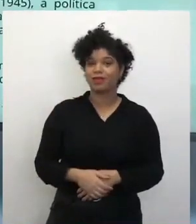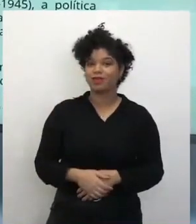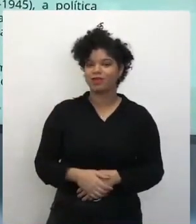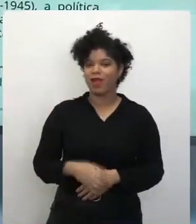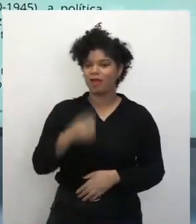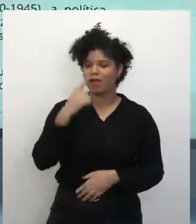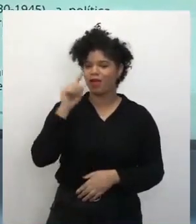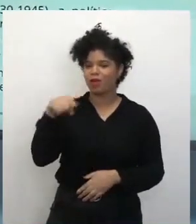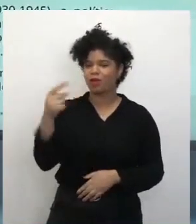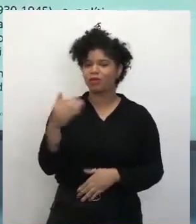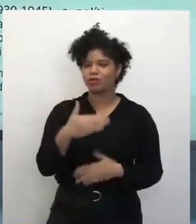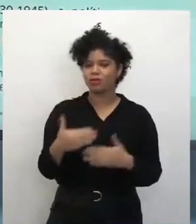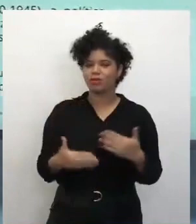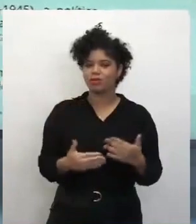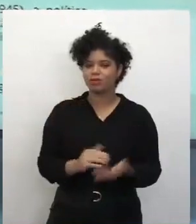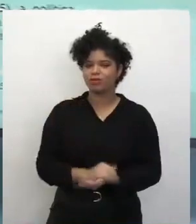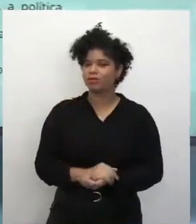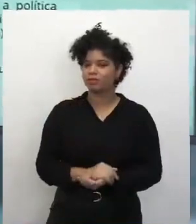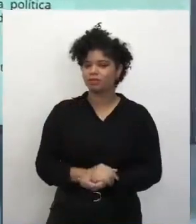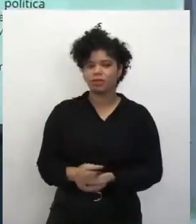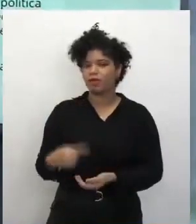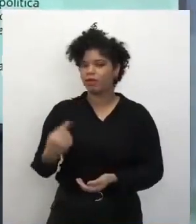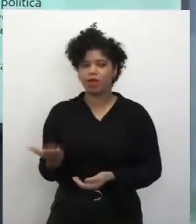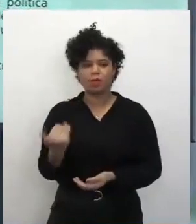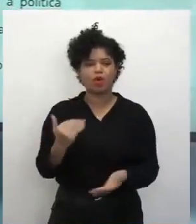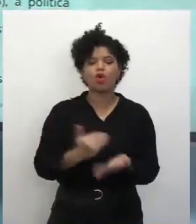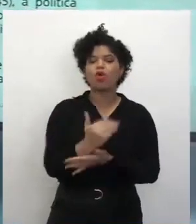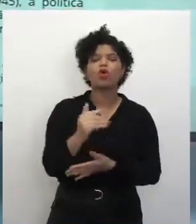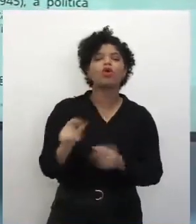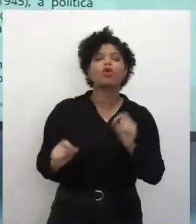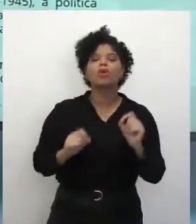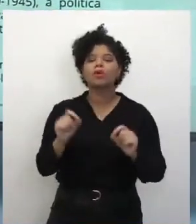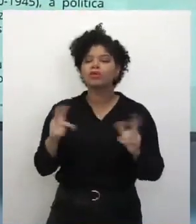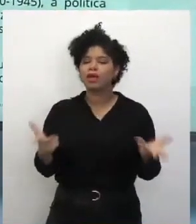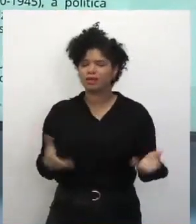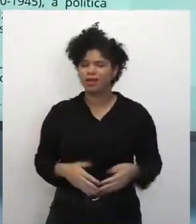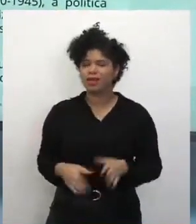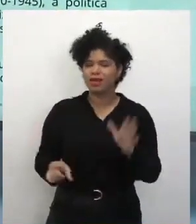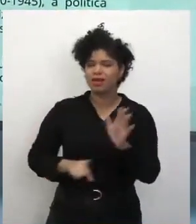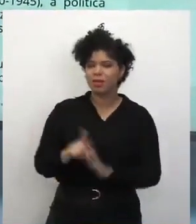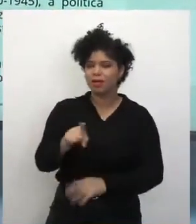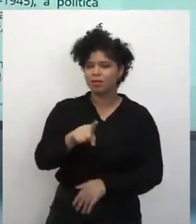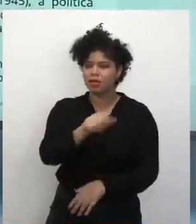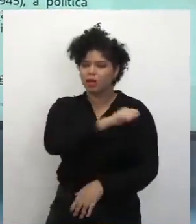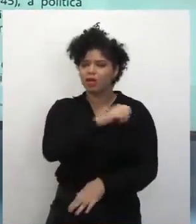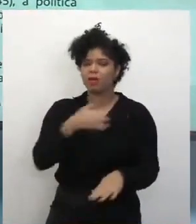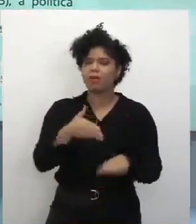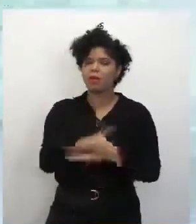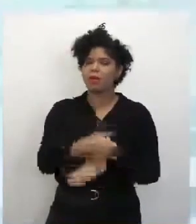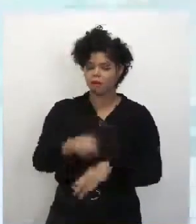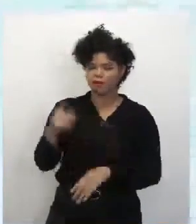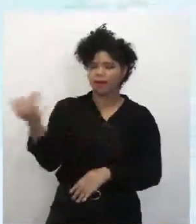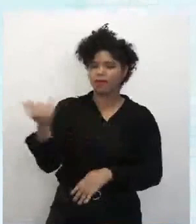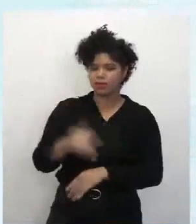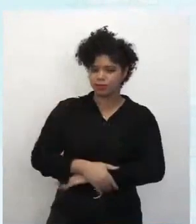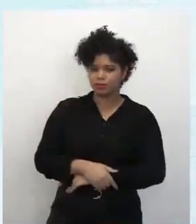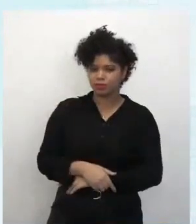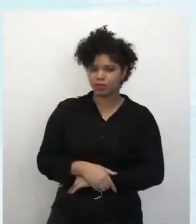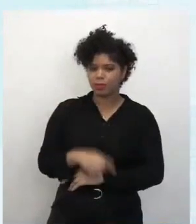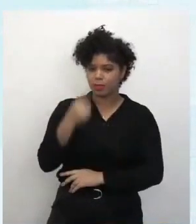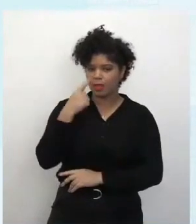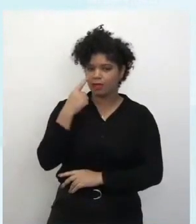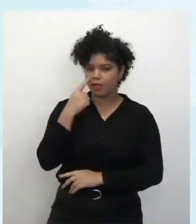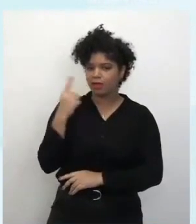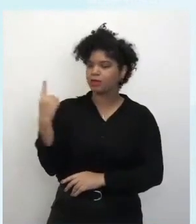LED a próxima tela e a gente vai começar Thiagão com uma interação conta para gente vocês